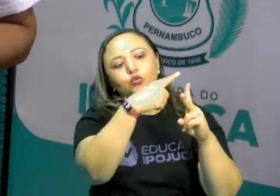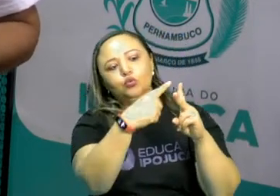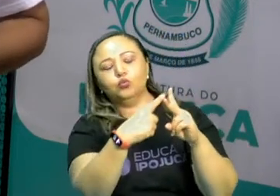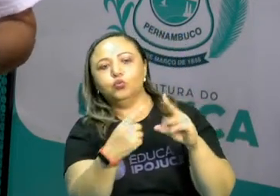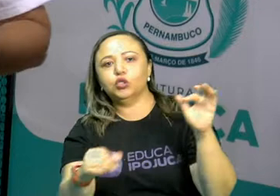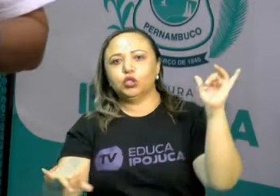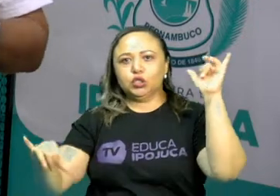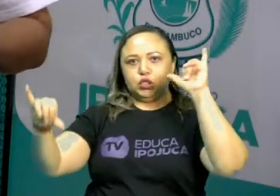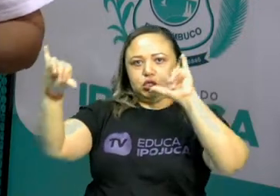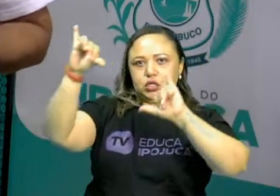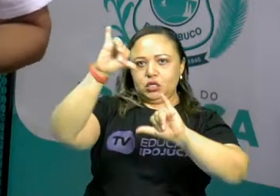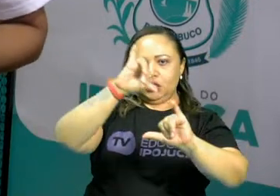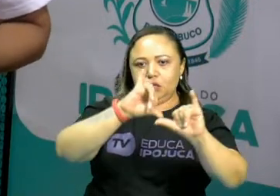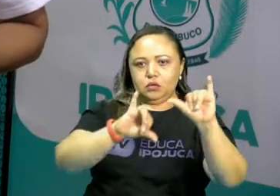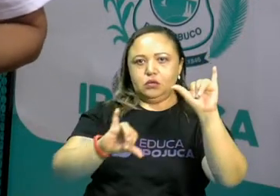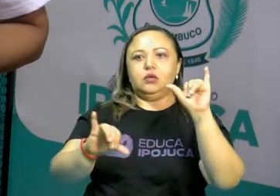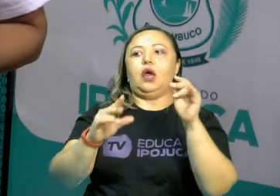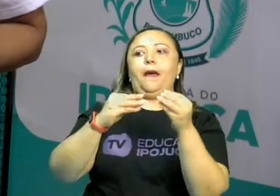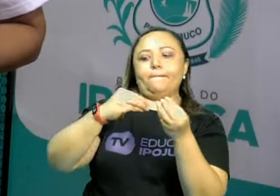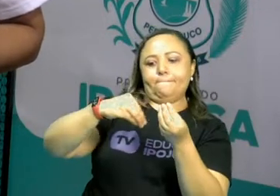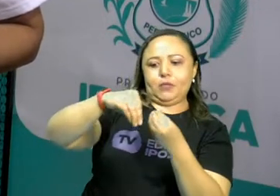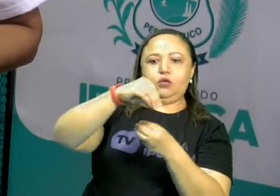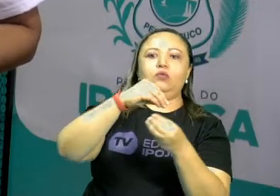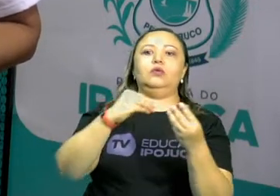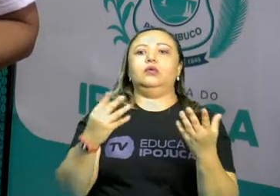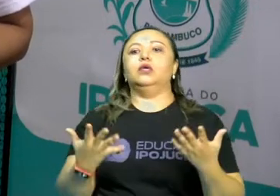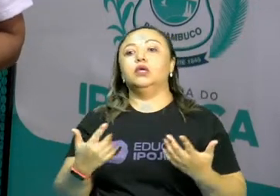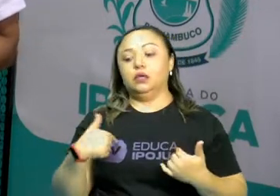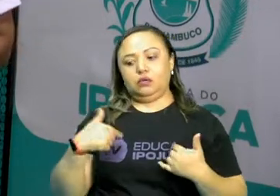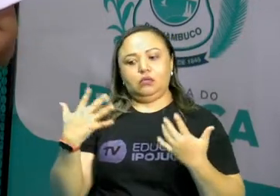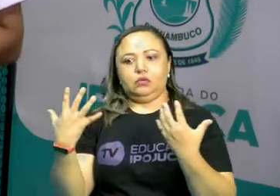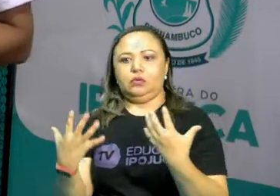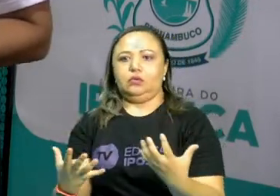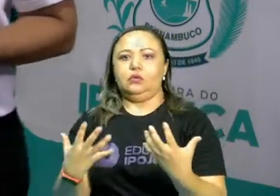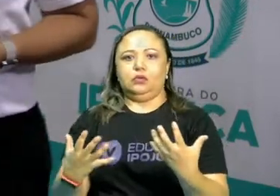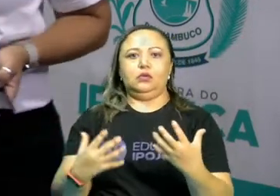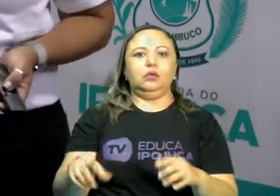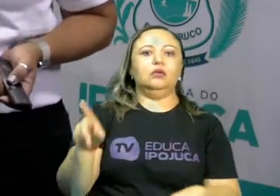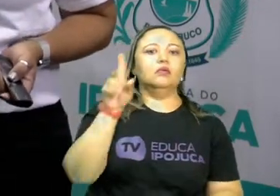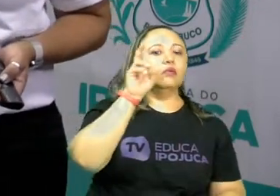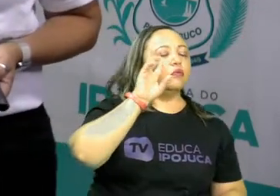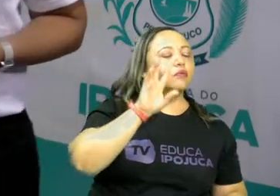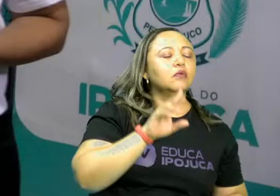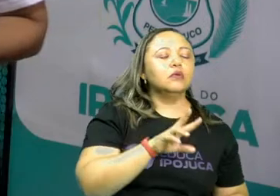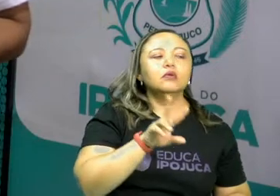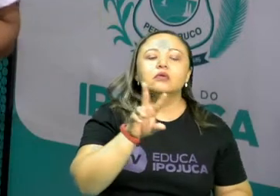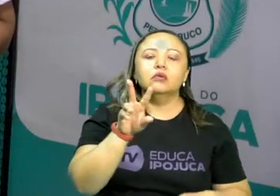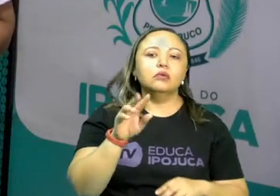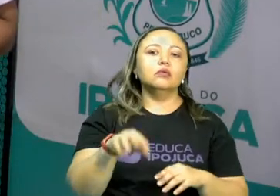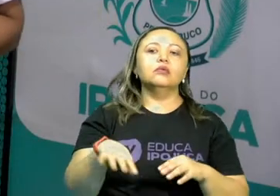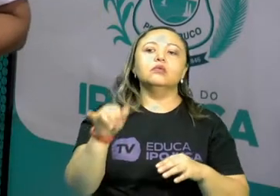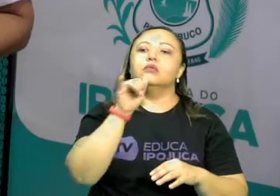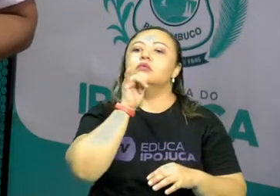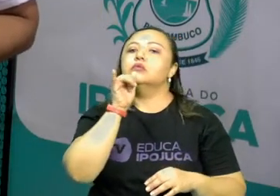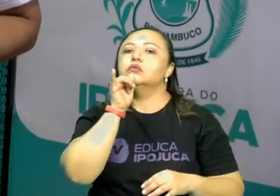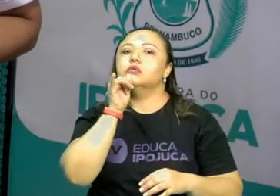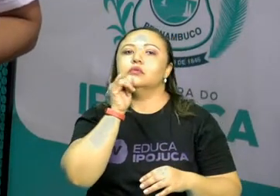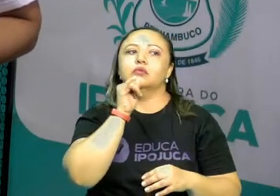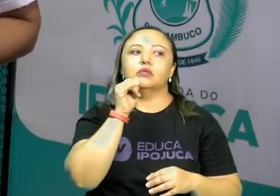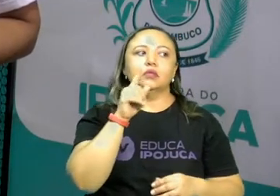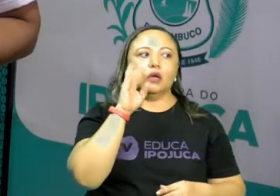mais substâncias, vai depender da mistura que eu vou querer. Então, aqui a gente está vendo um exemplo bem claro. Quando eu estou